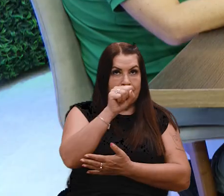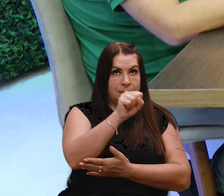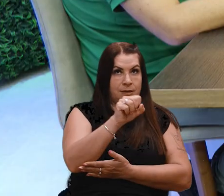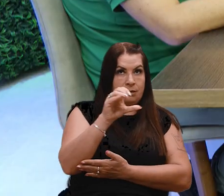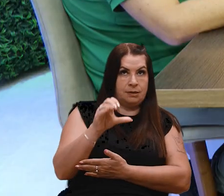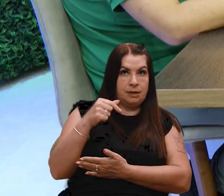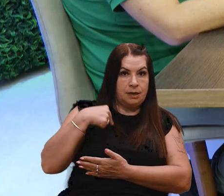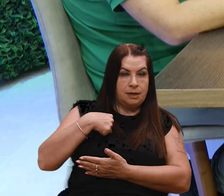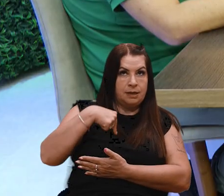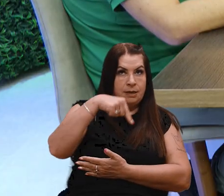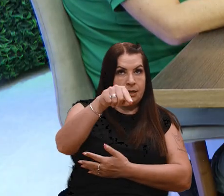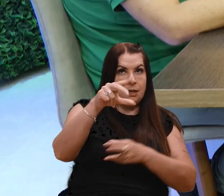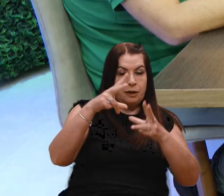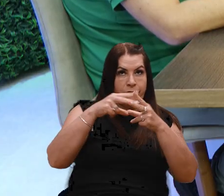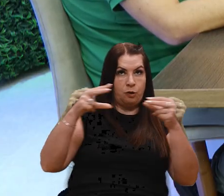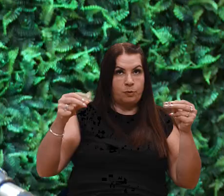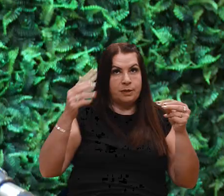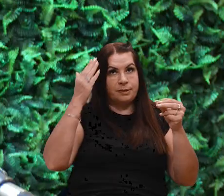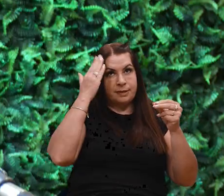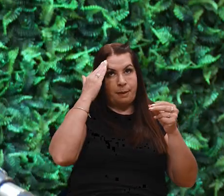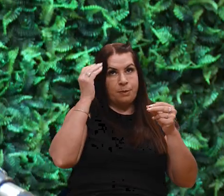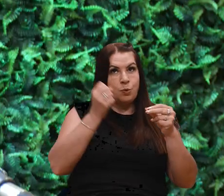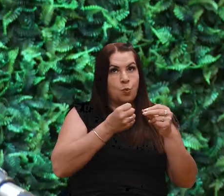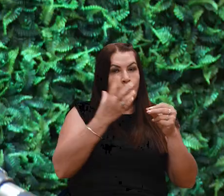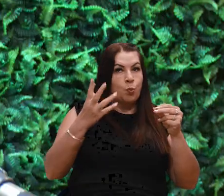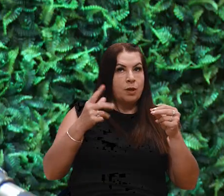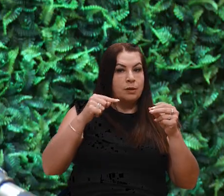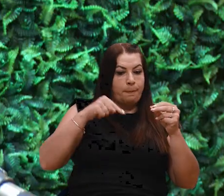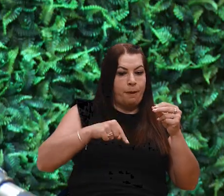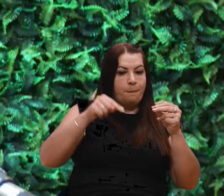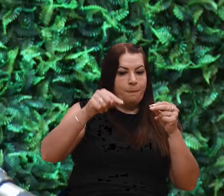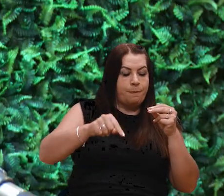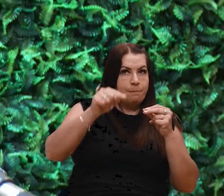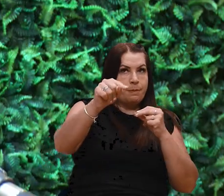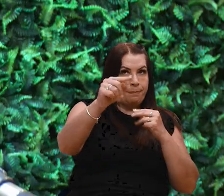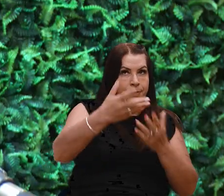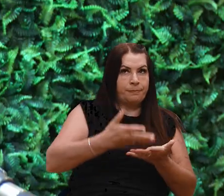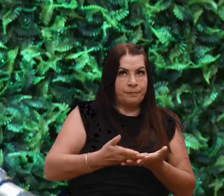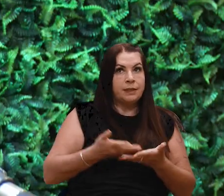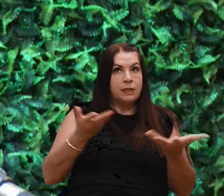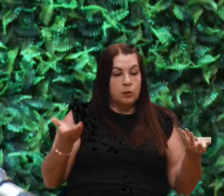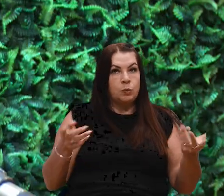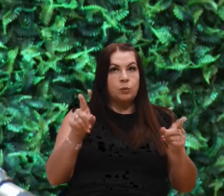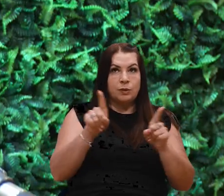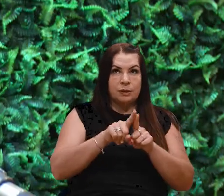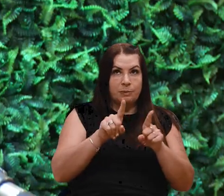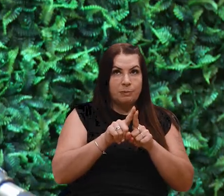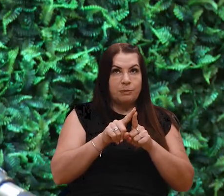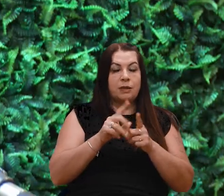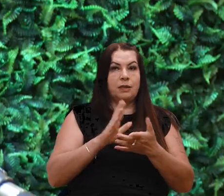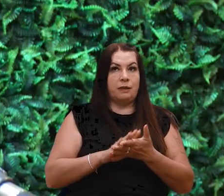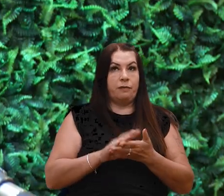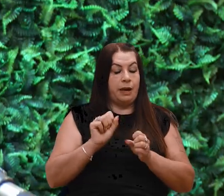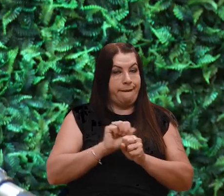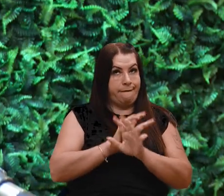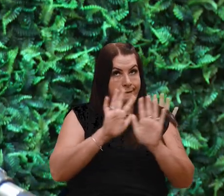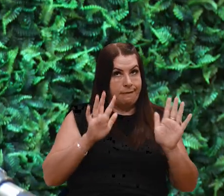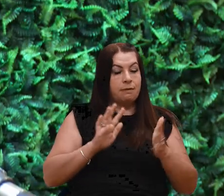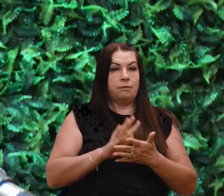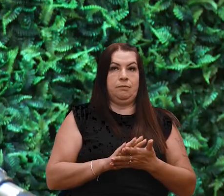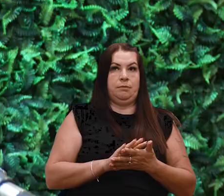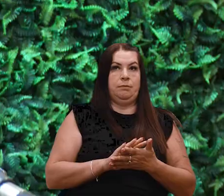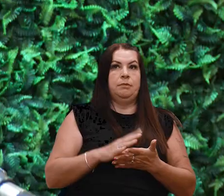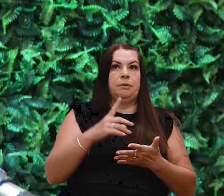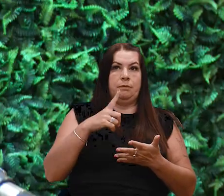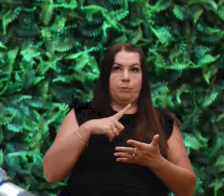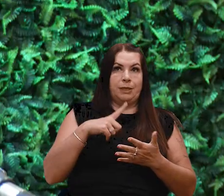vai daqui a Florianópolis sabe por quantas praças de pedágio nós passamos, né? Isso. Então, isso também tem que ficar claro, porque sim... Existe todo